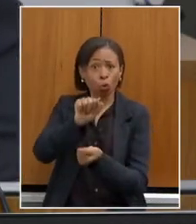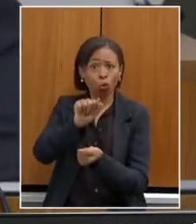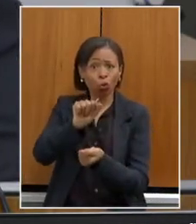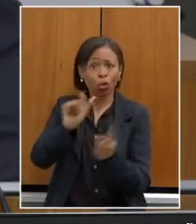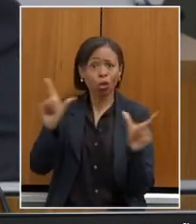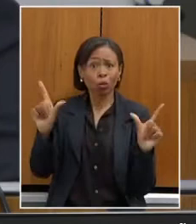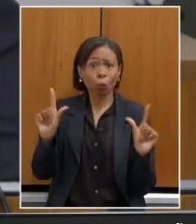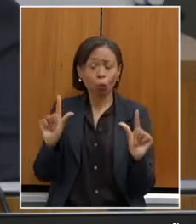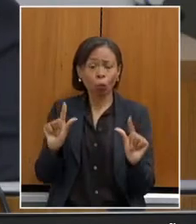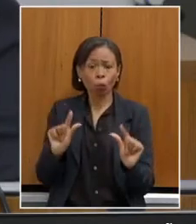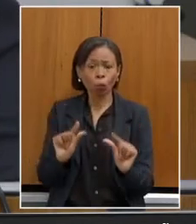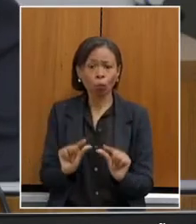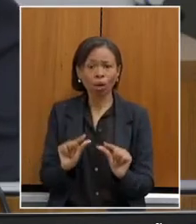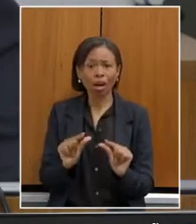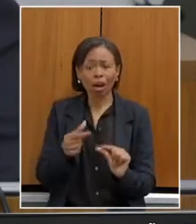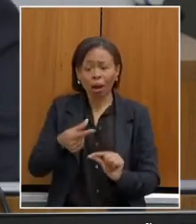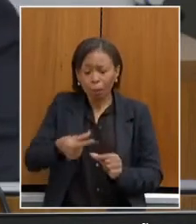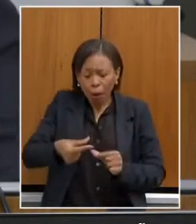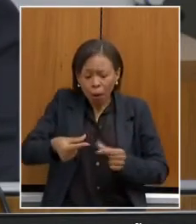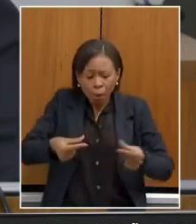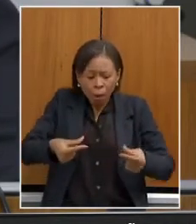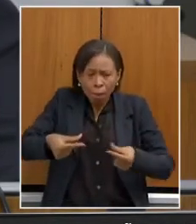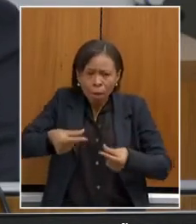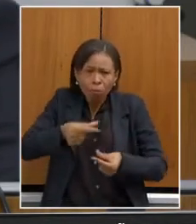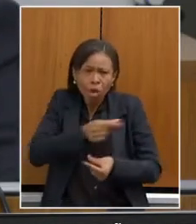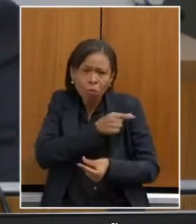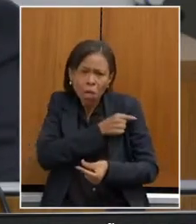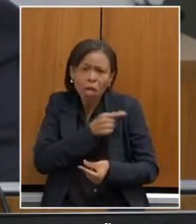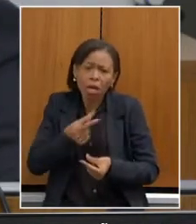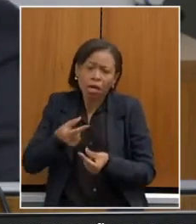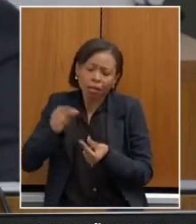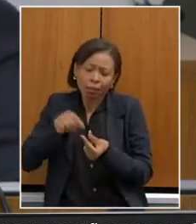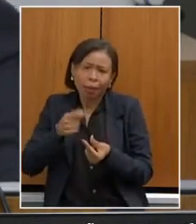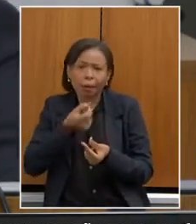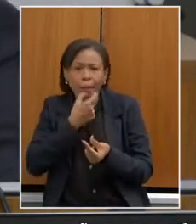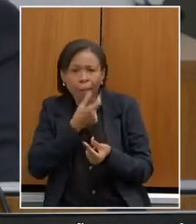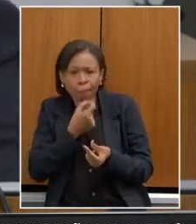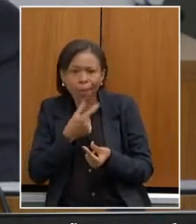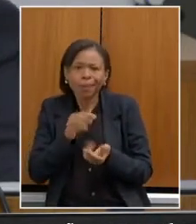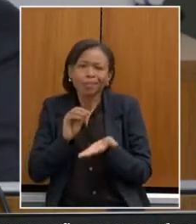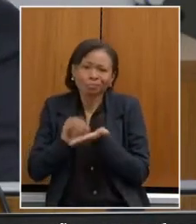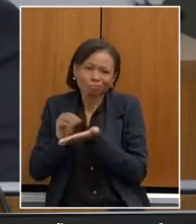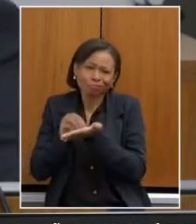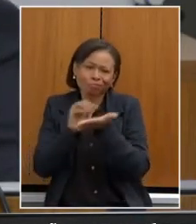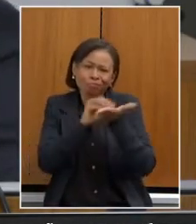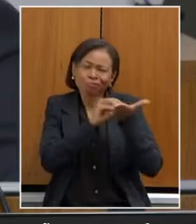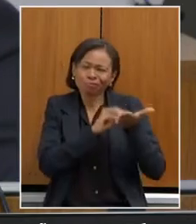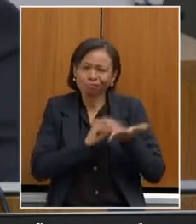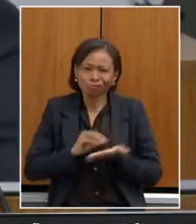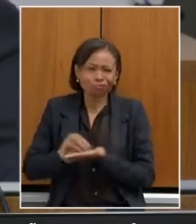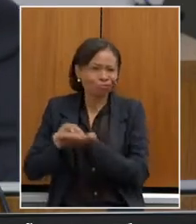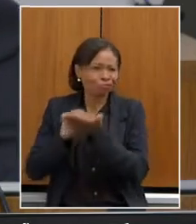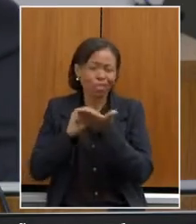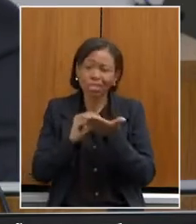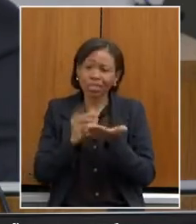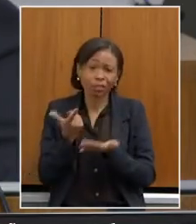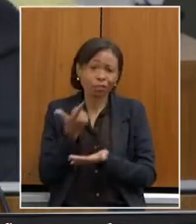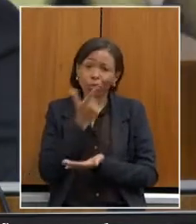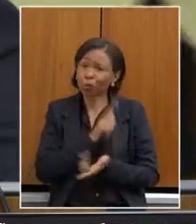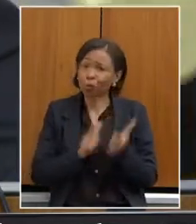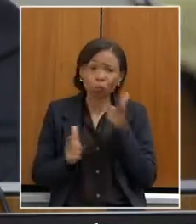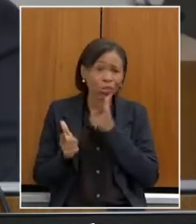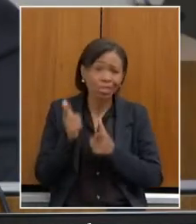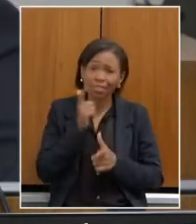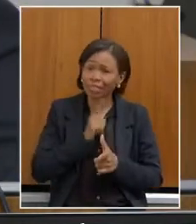que se envolvem em relação ao medicamento então o mercado não consegue repor com tanta velocidade igual antigamente era